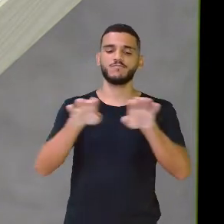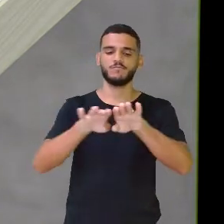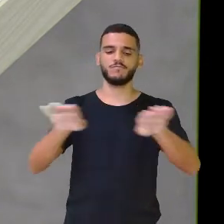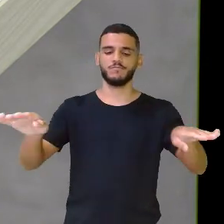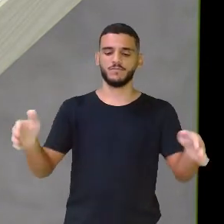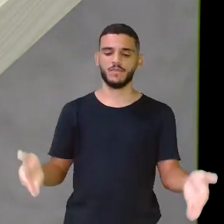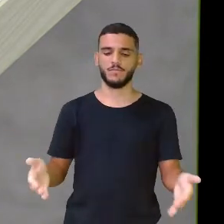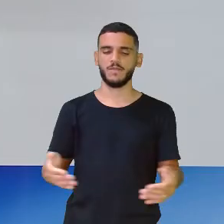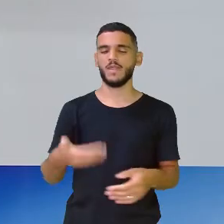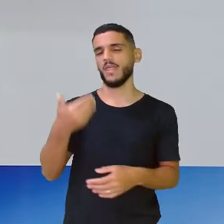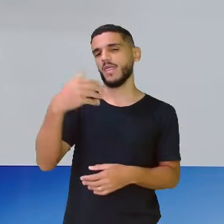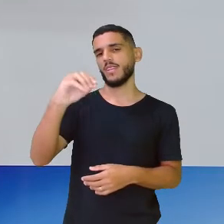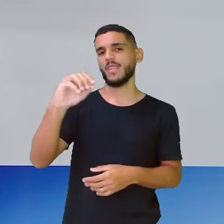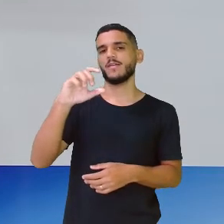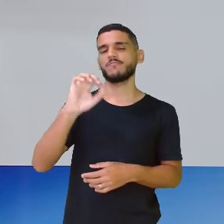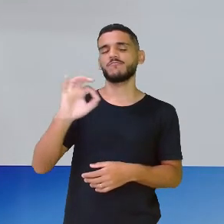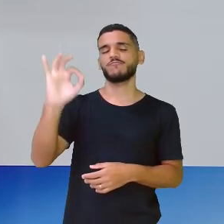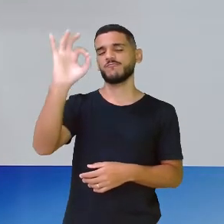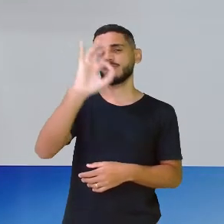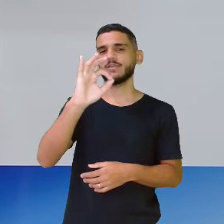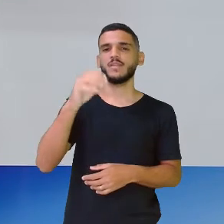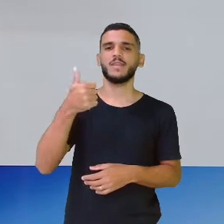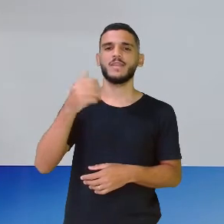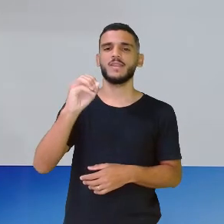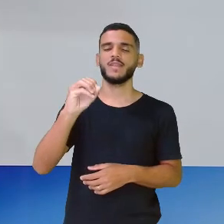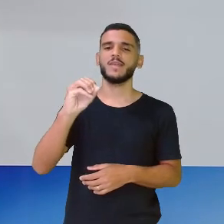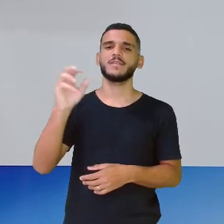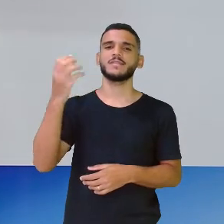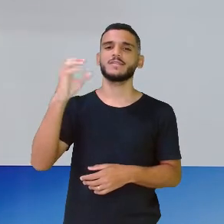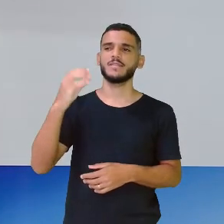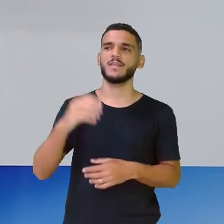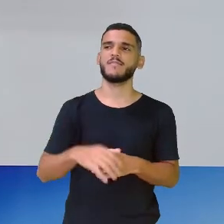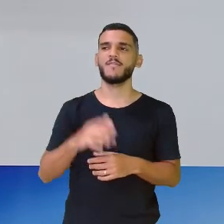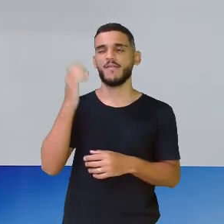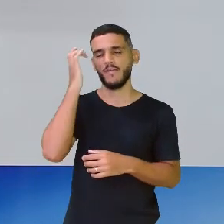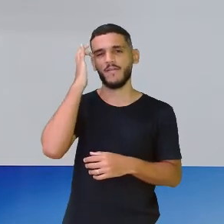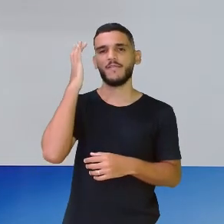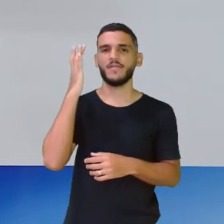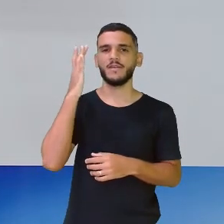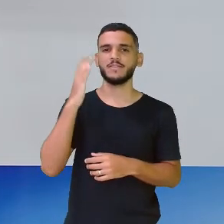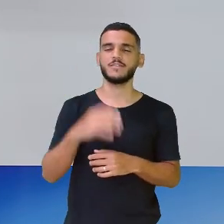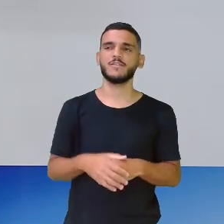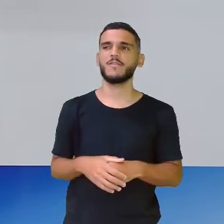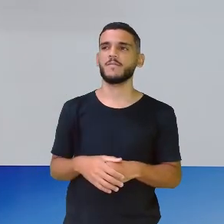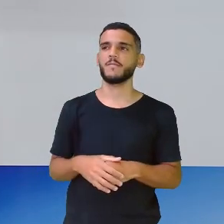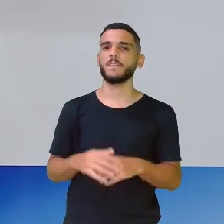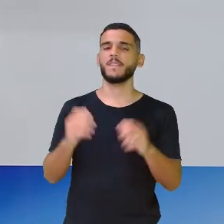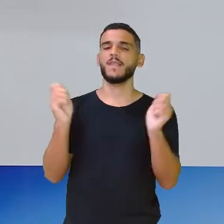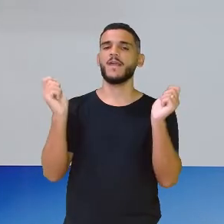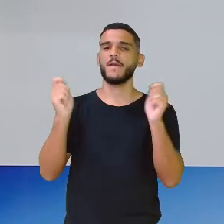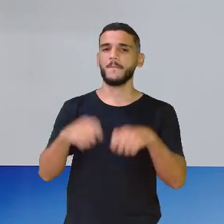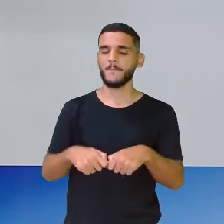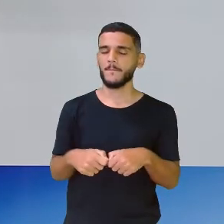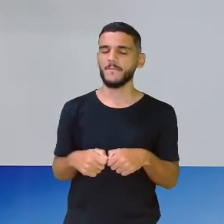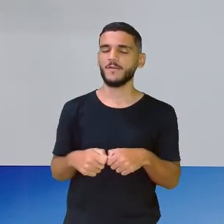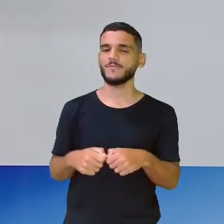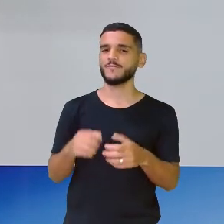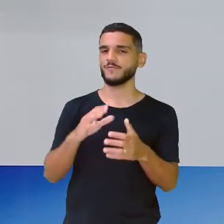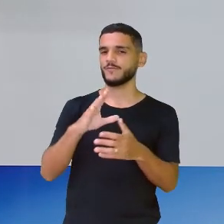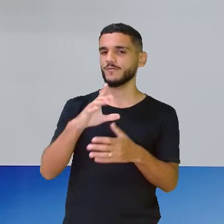10 moedinhas de 10 centavos. Fácil? Posso ir embora? Eu já